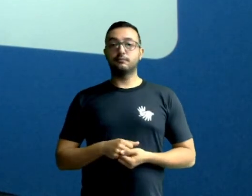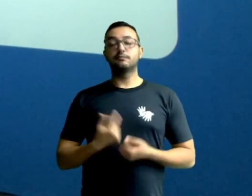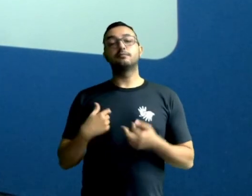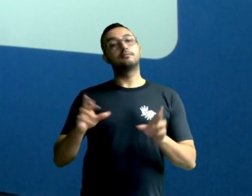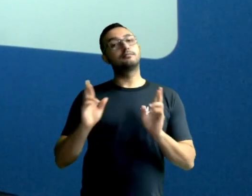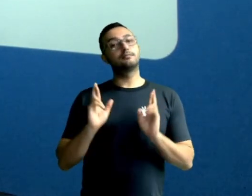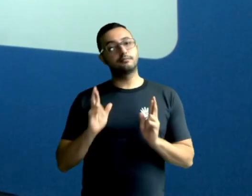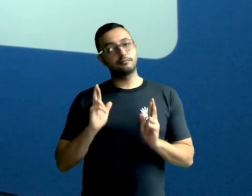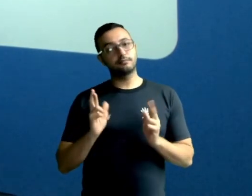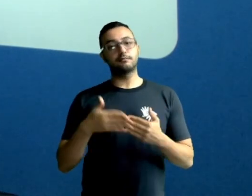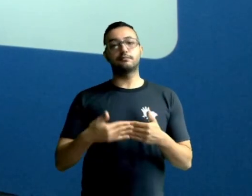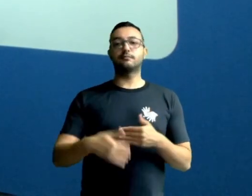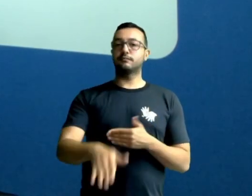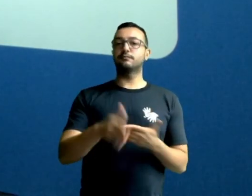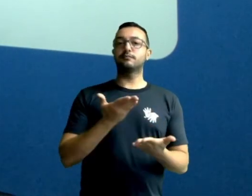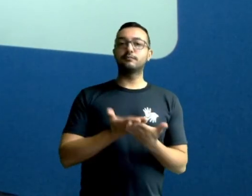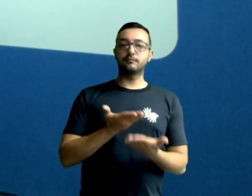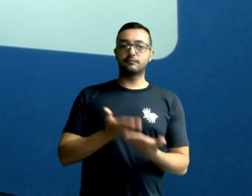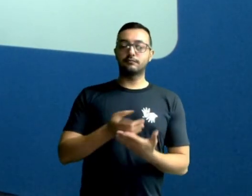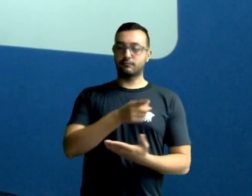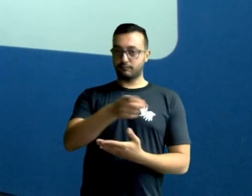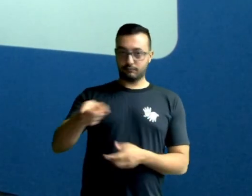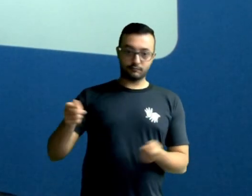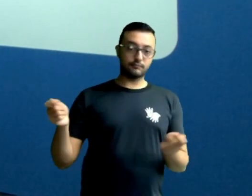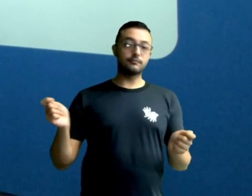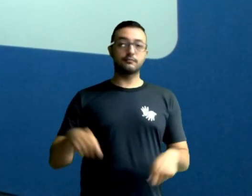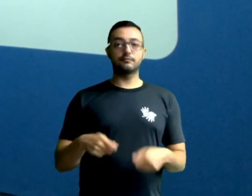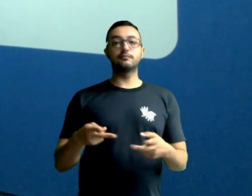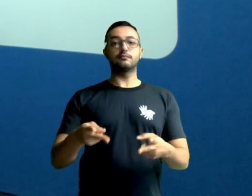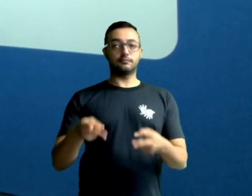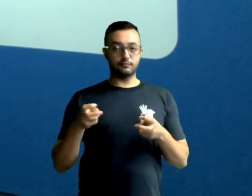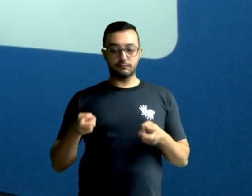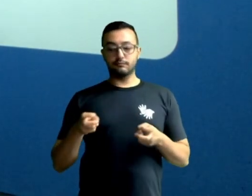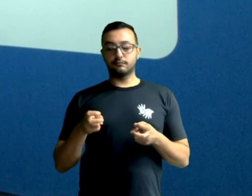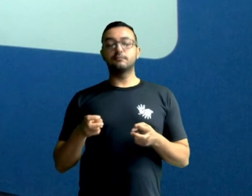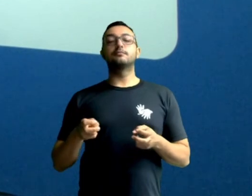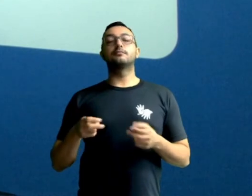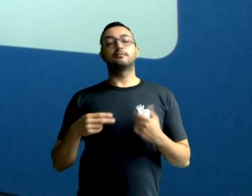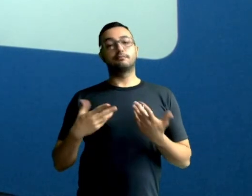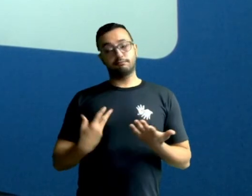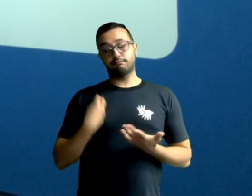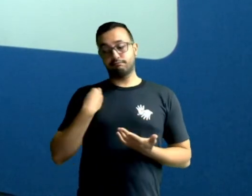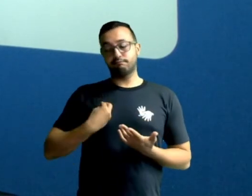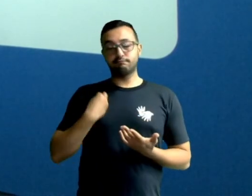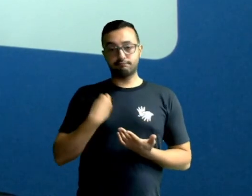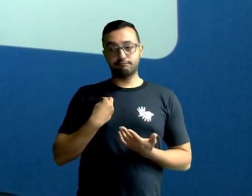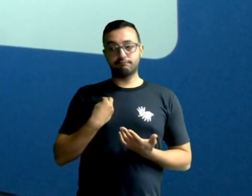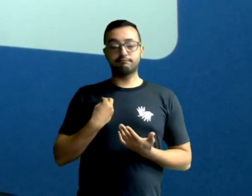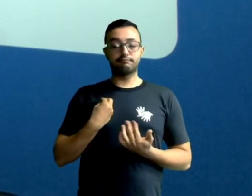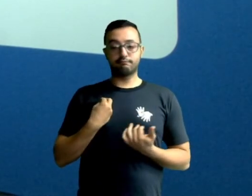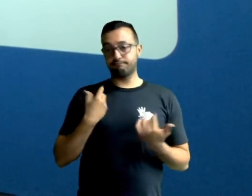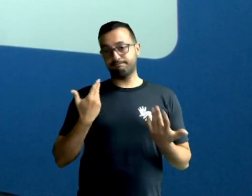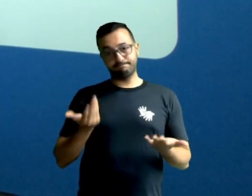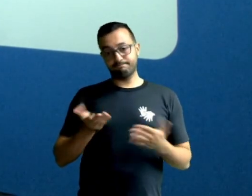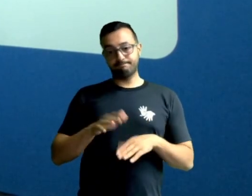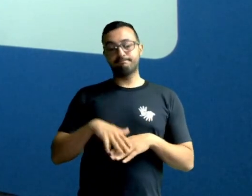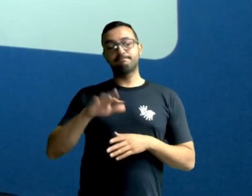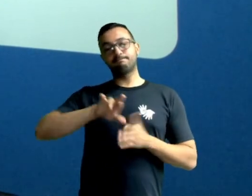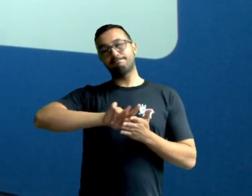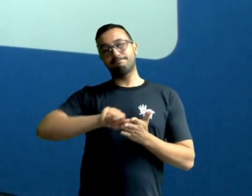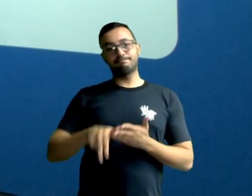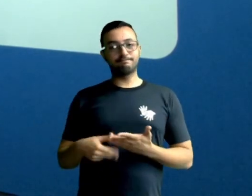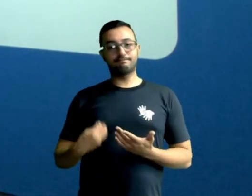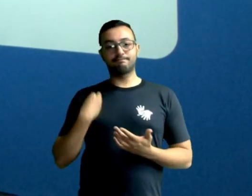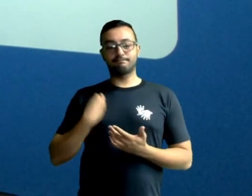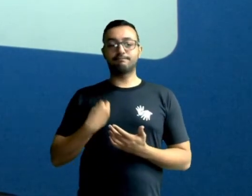eu espero que a partir dessa nossa aula vocês consigam perceber, né, que na nossa vida, nas mais diversas áreas